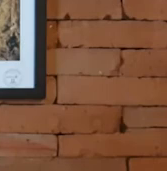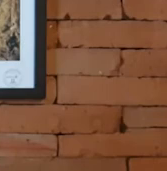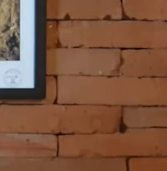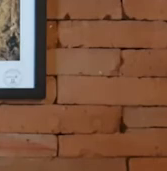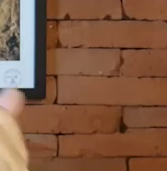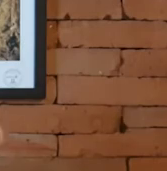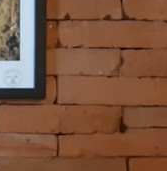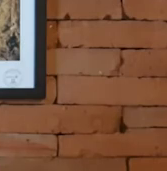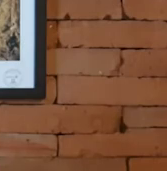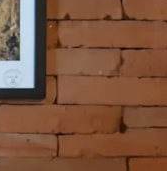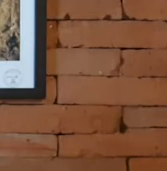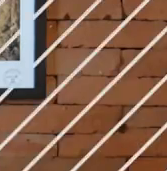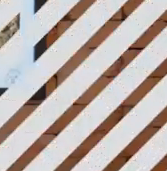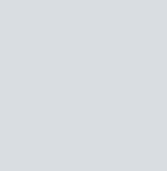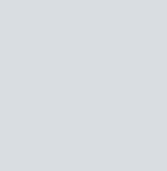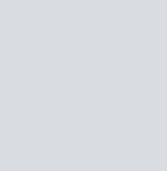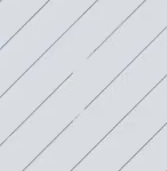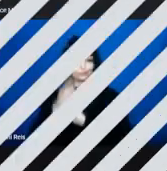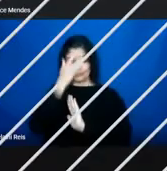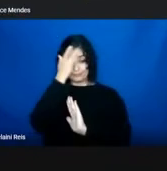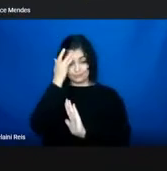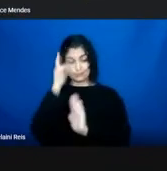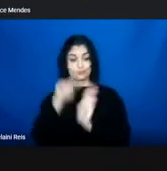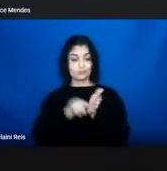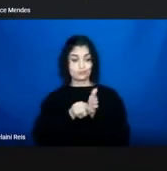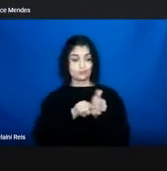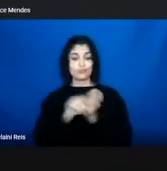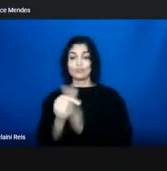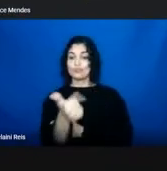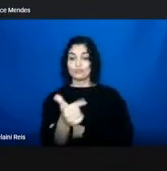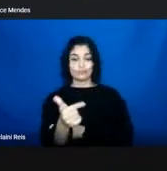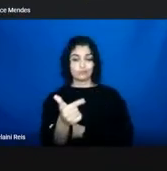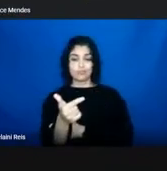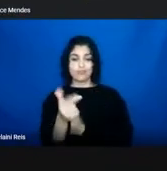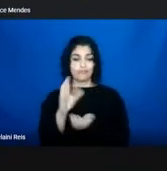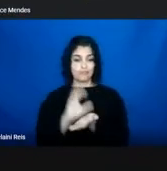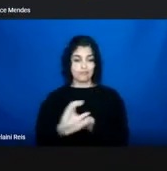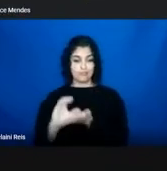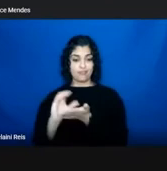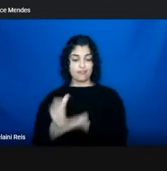desse projeto que será aberta para a população. A gravação completa da live